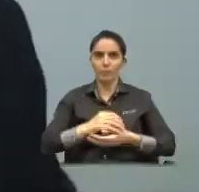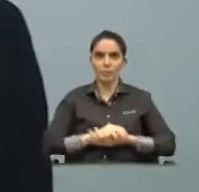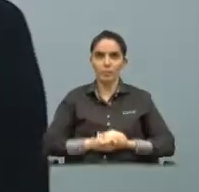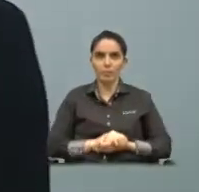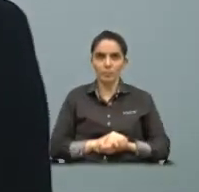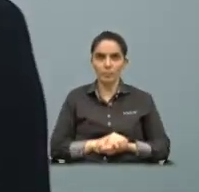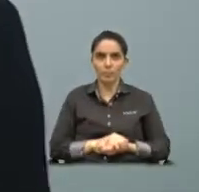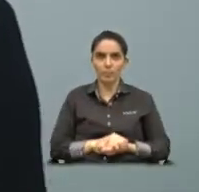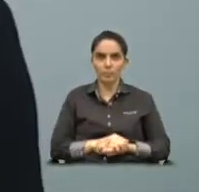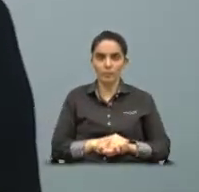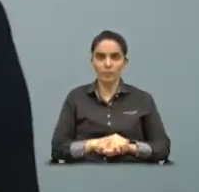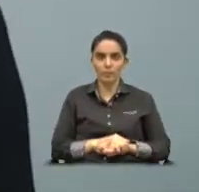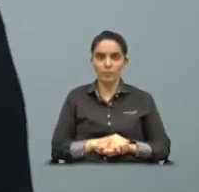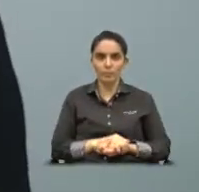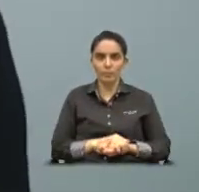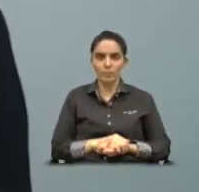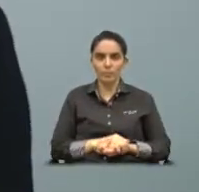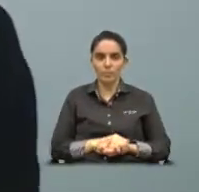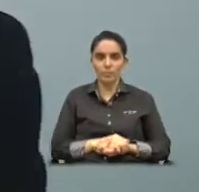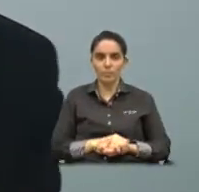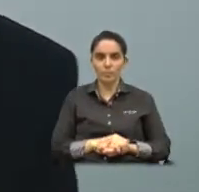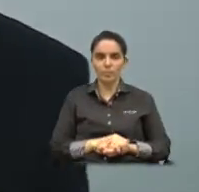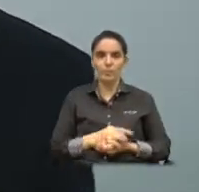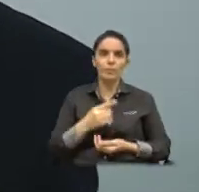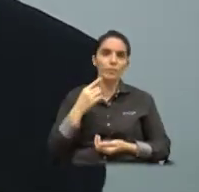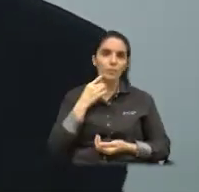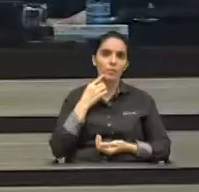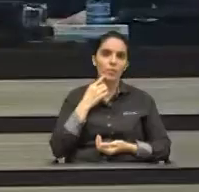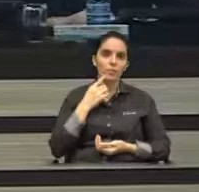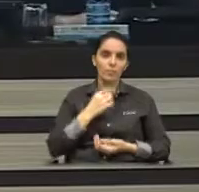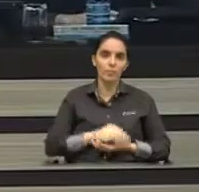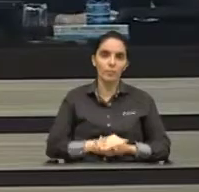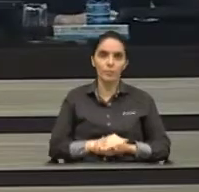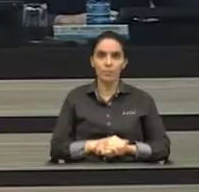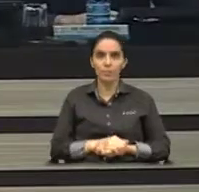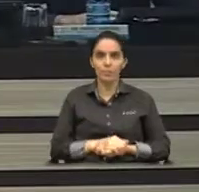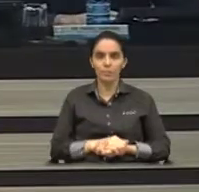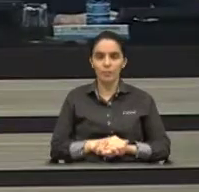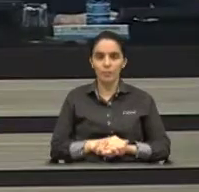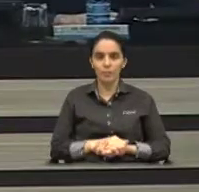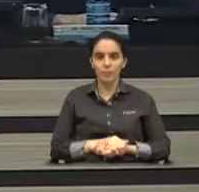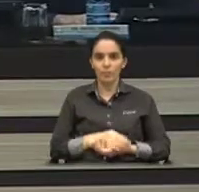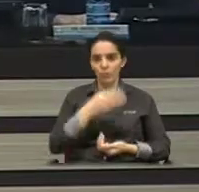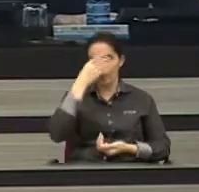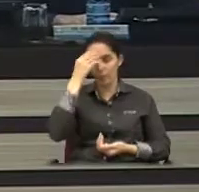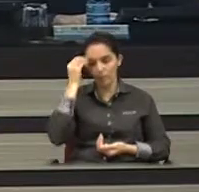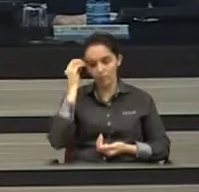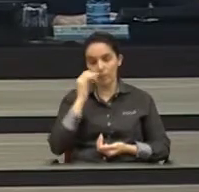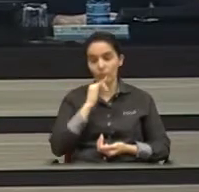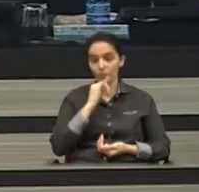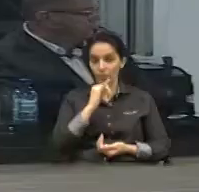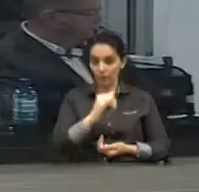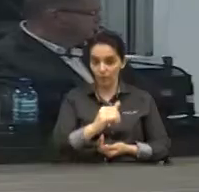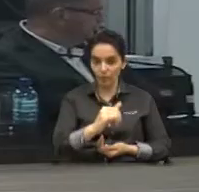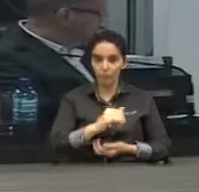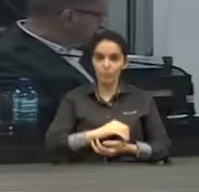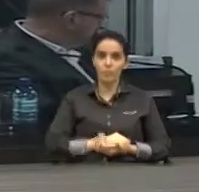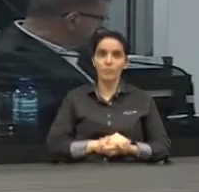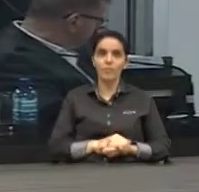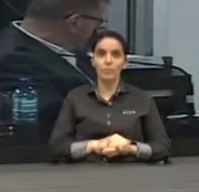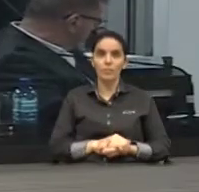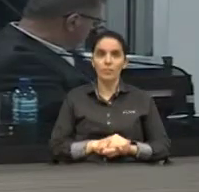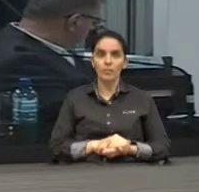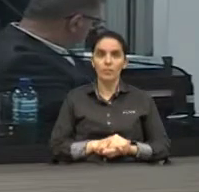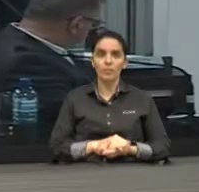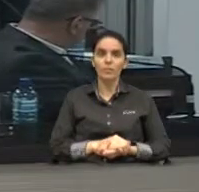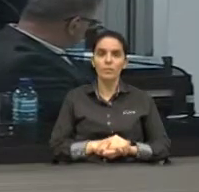vida. Parabéns. Me dá uma parte, né, irmão? Pois não. Pô. Eu esqueci de falar e eu vi o